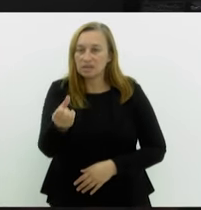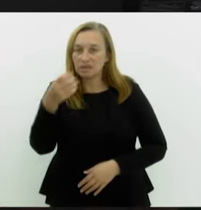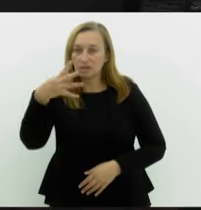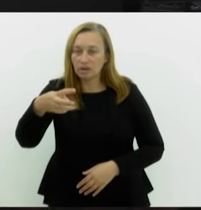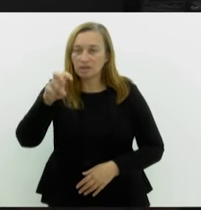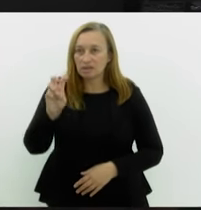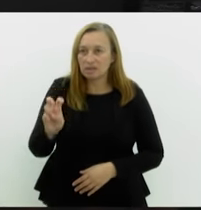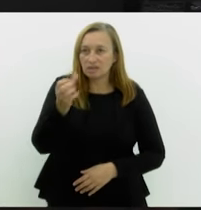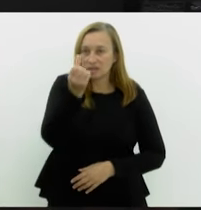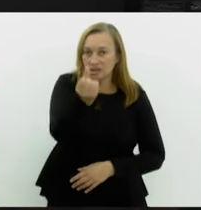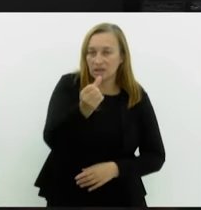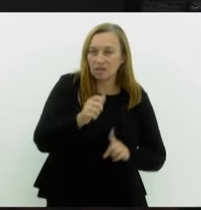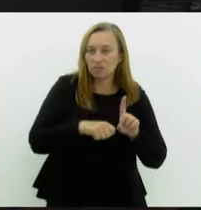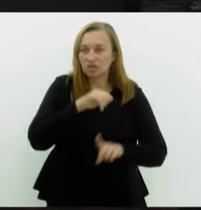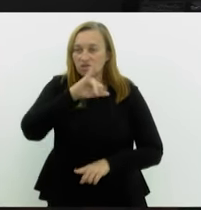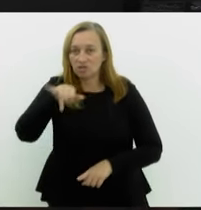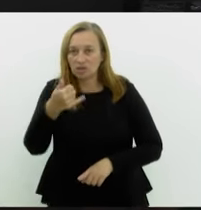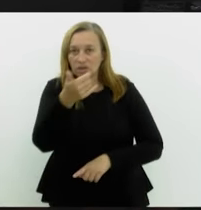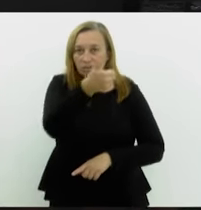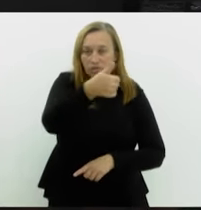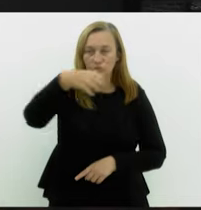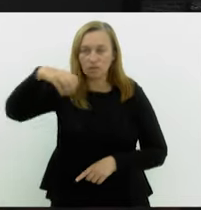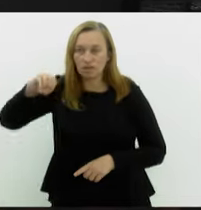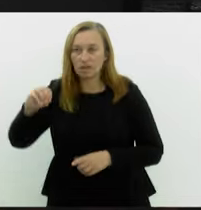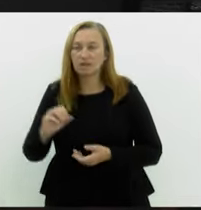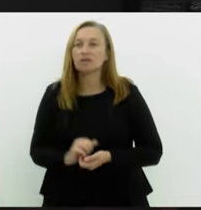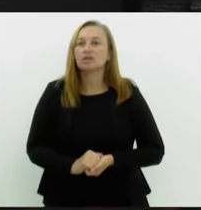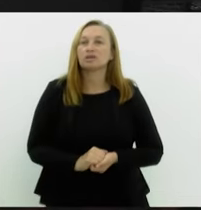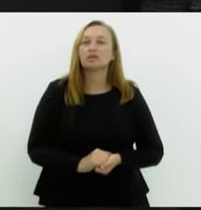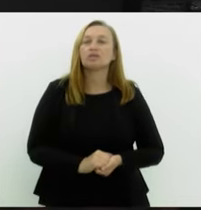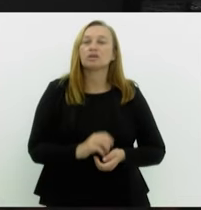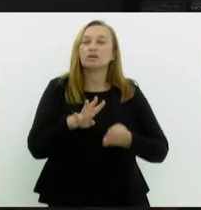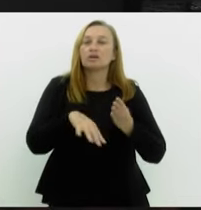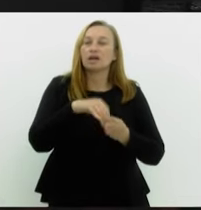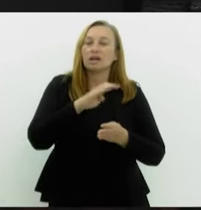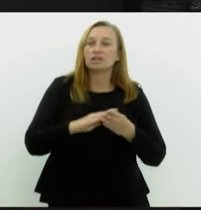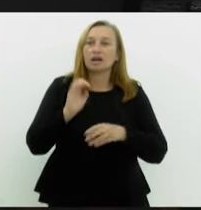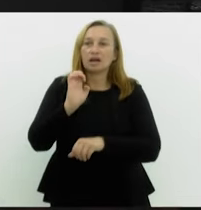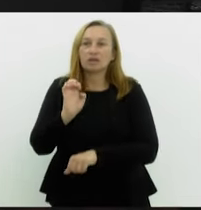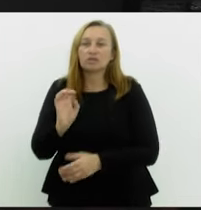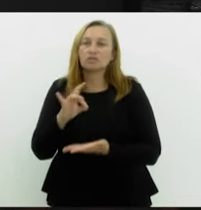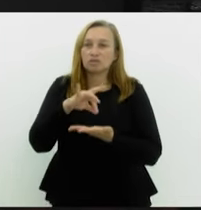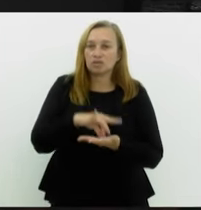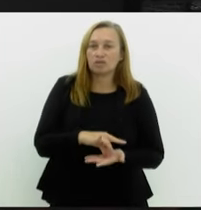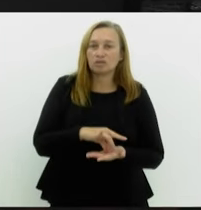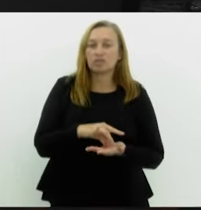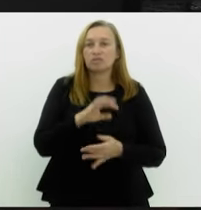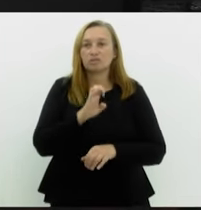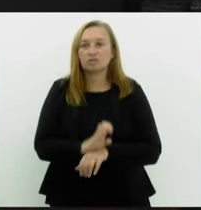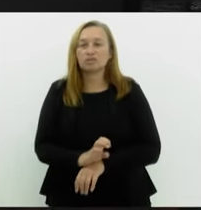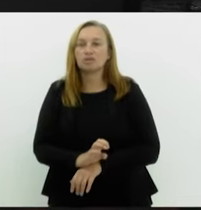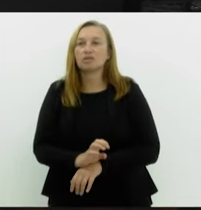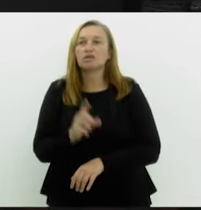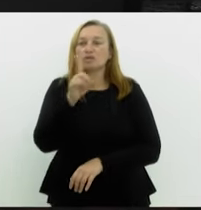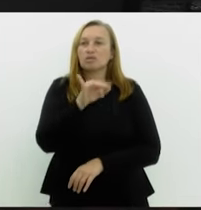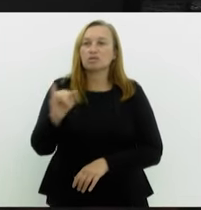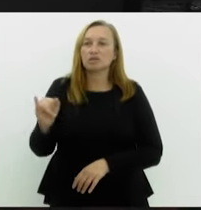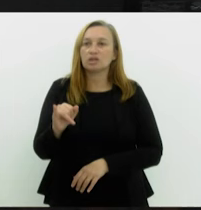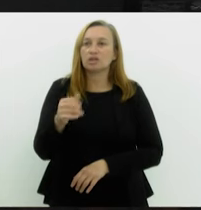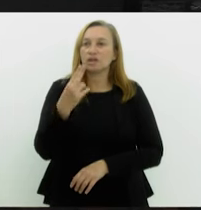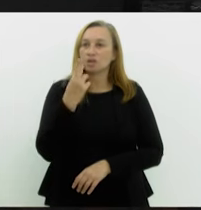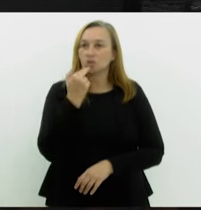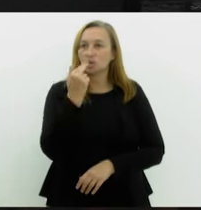de 6 de janeiro de 2010, para instituir no calendário oficial do Estado do Rio de Janeiro o Dia da